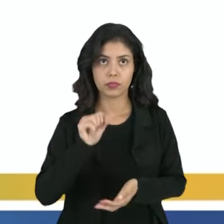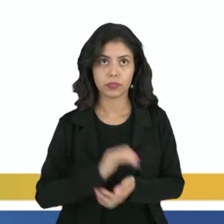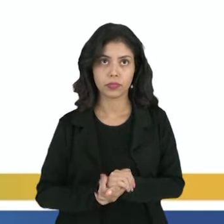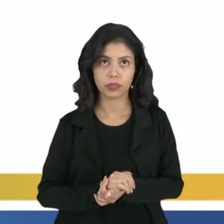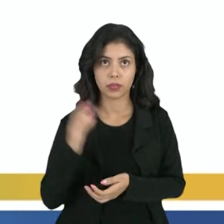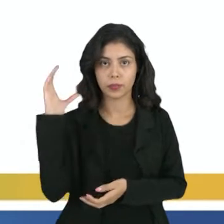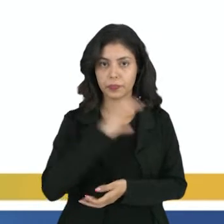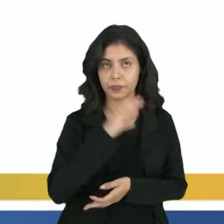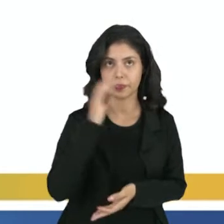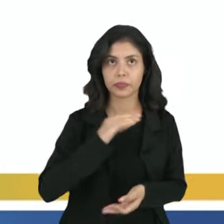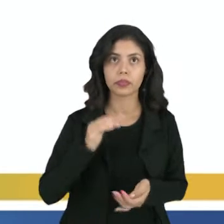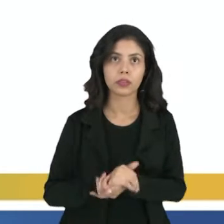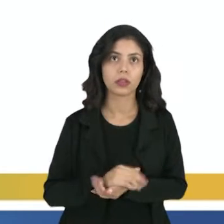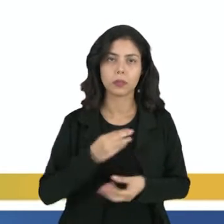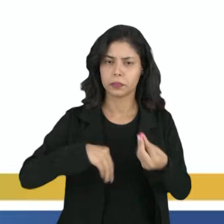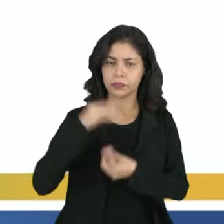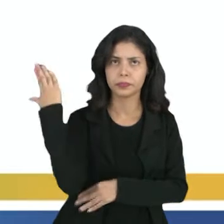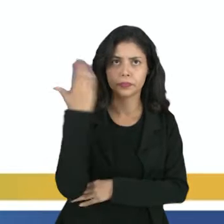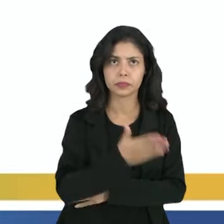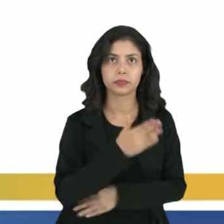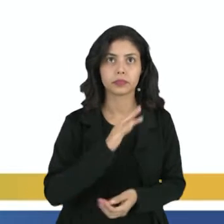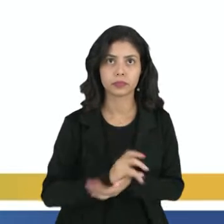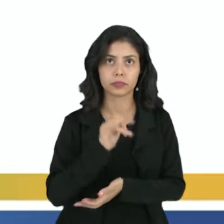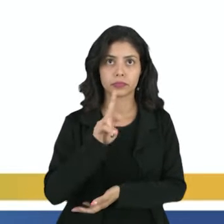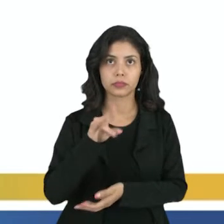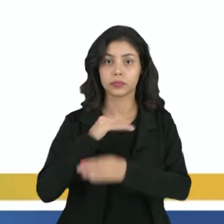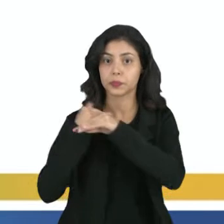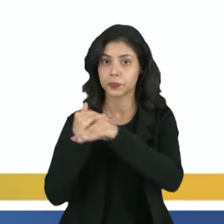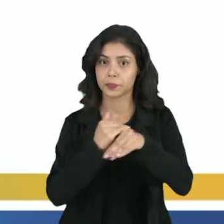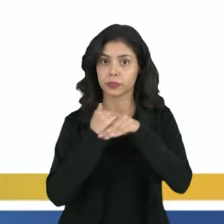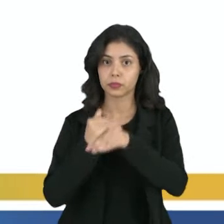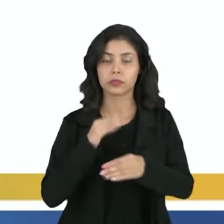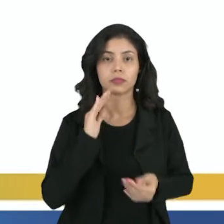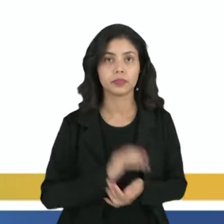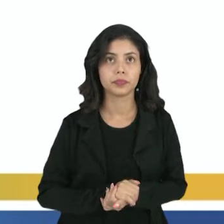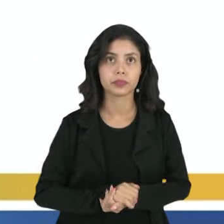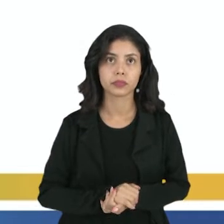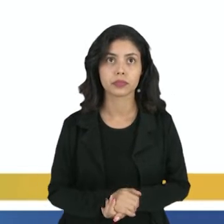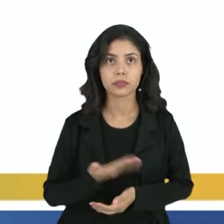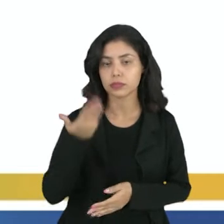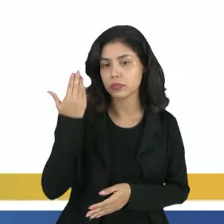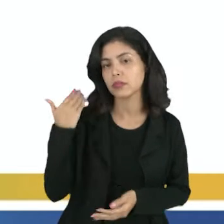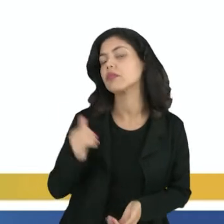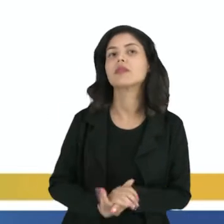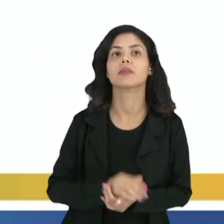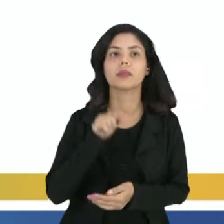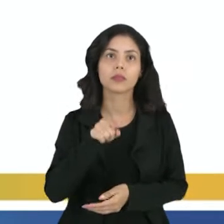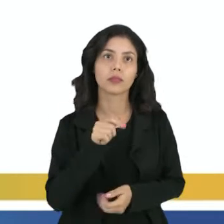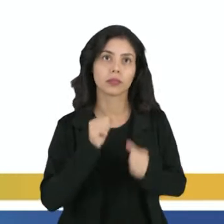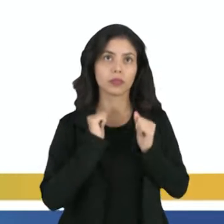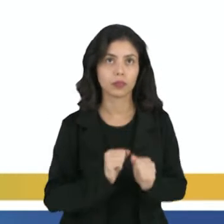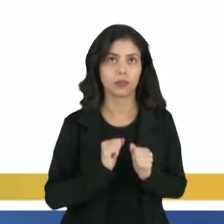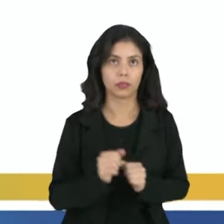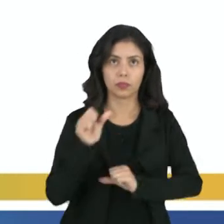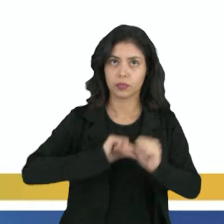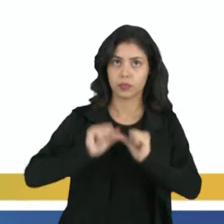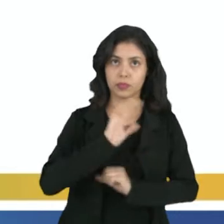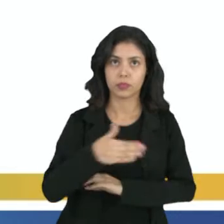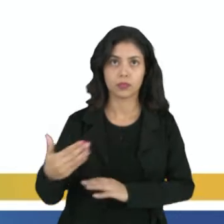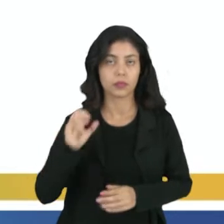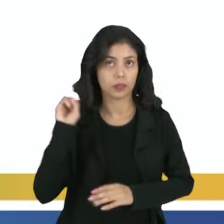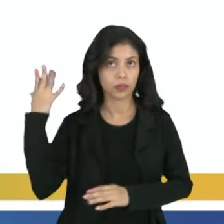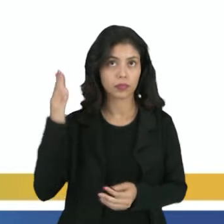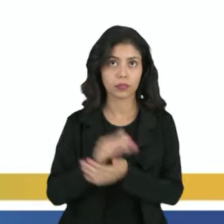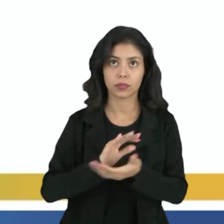reversíveis, a velocidade das reações direta e inversa são iguais, como a gente viu anteriormente, e ele pode ser alterado